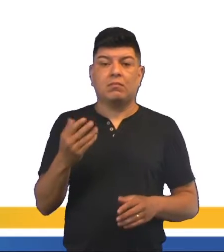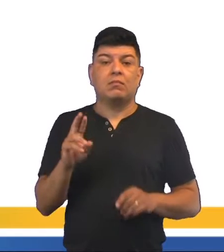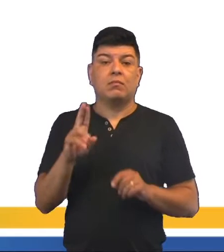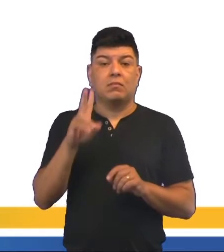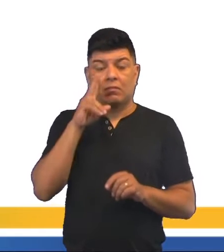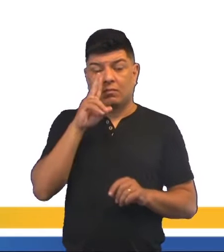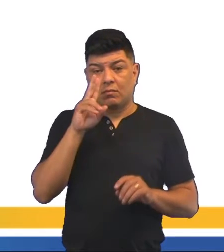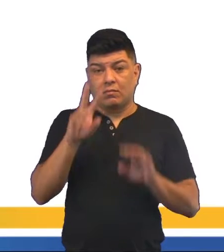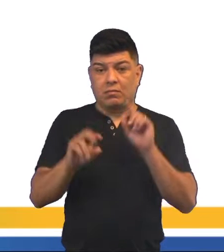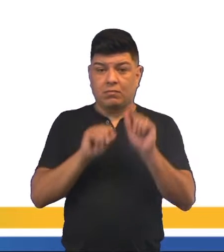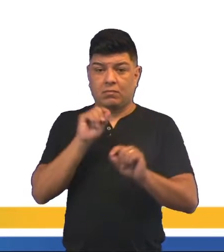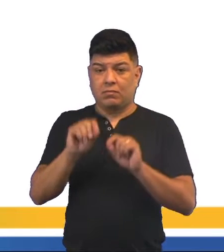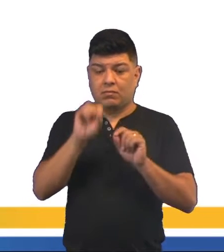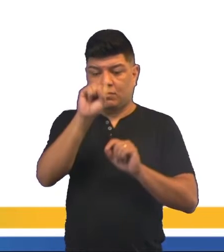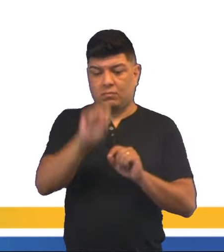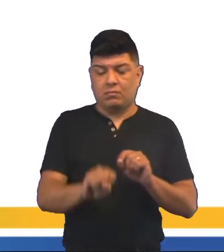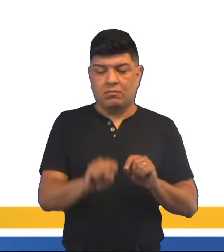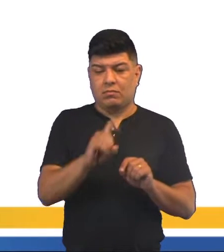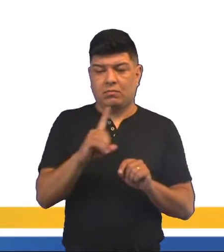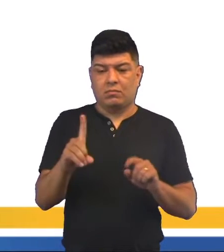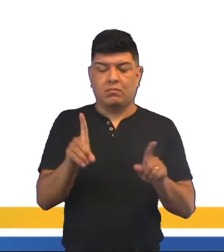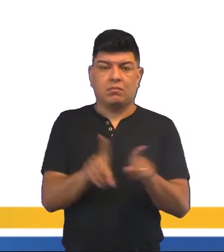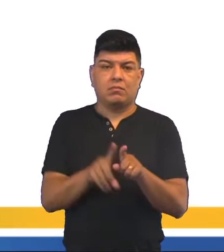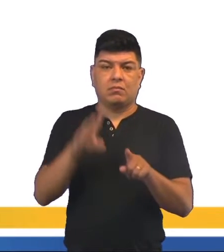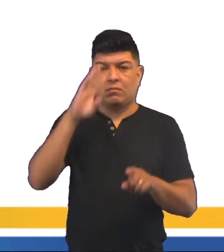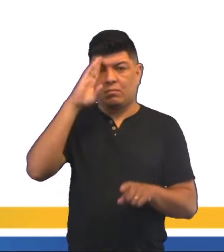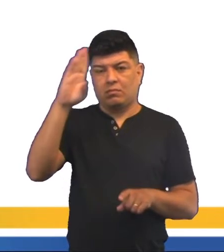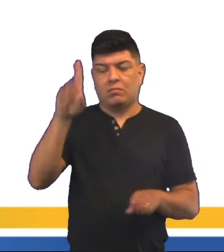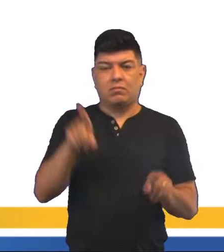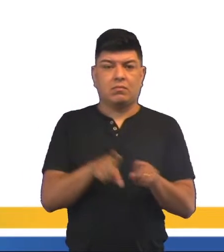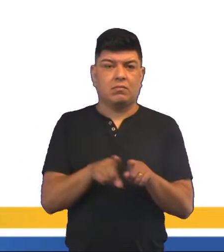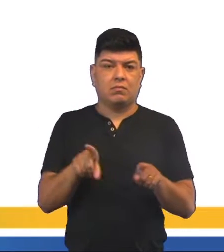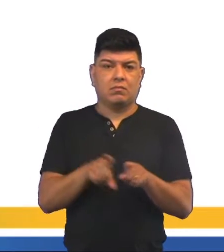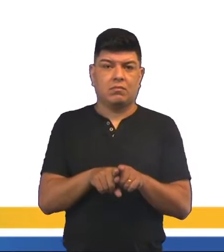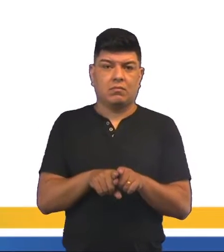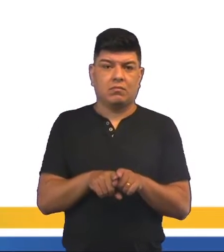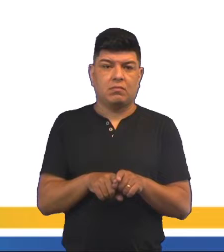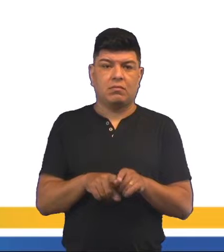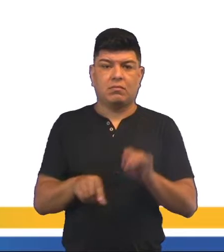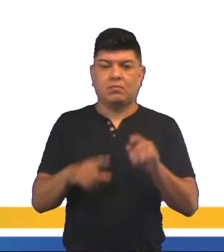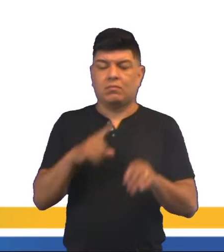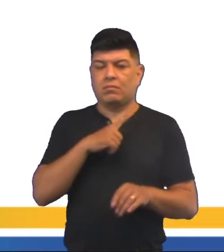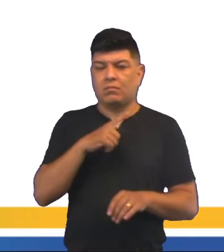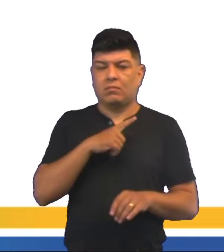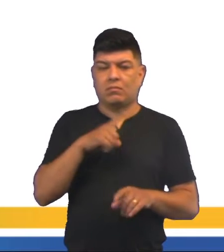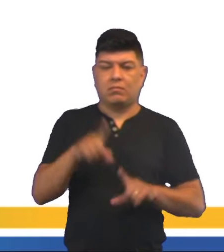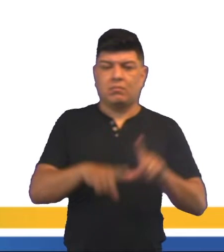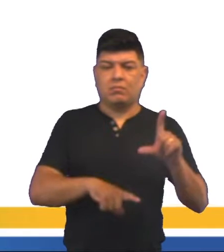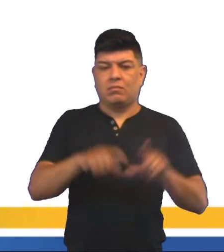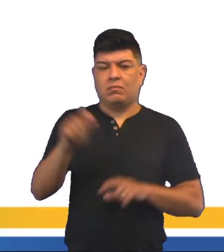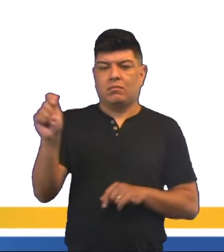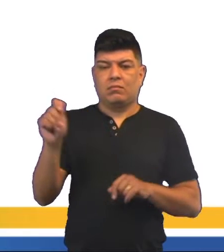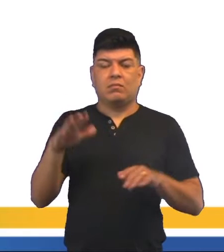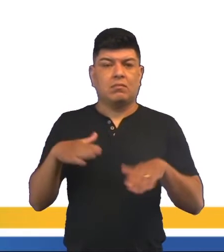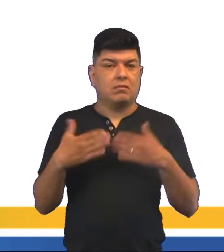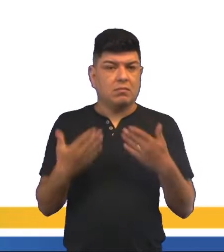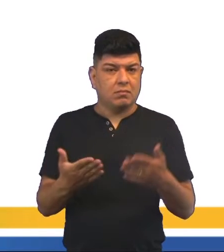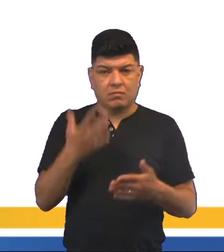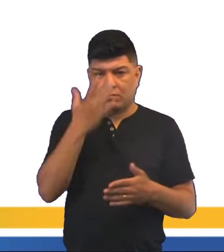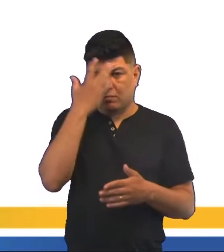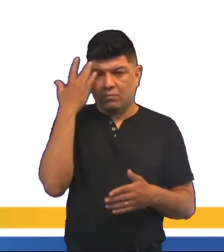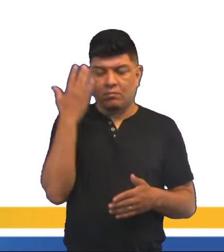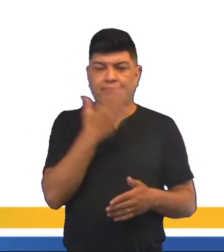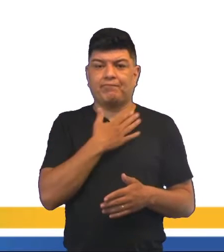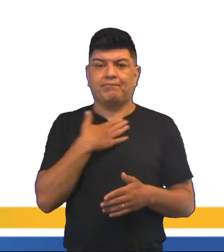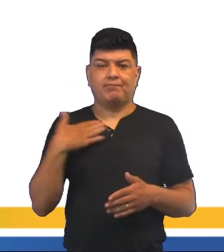para atenuar as pressões do sul e sudeste, né, mas principalmente das pressões existentes no Acre, né, pela qual muitas pessoas